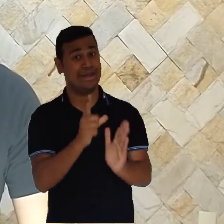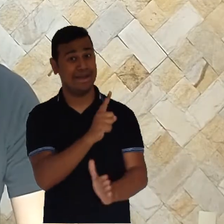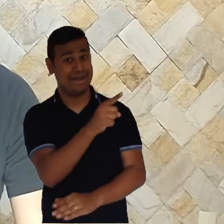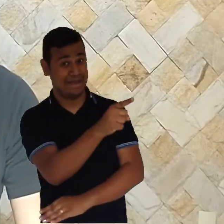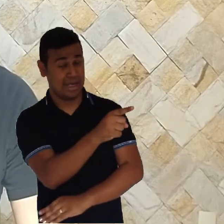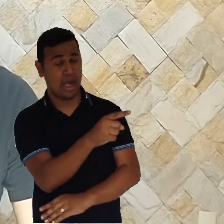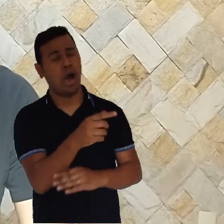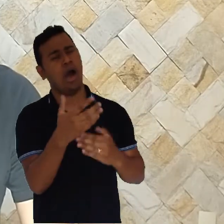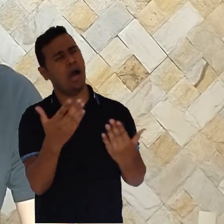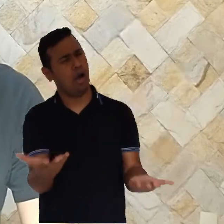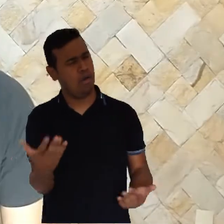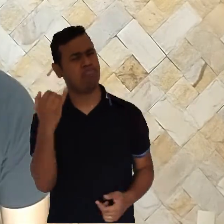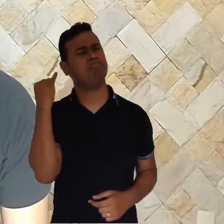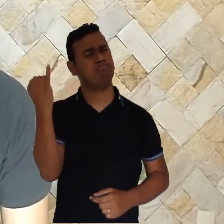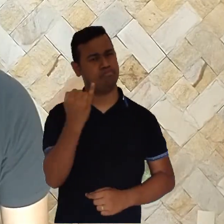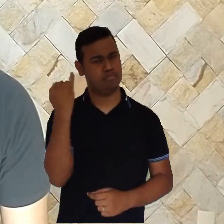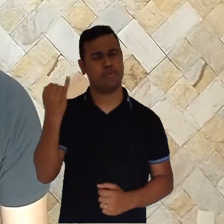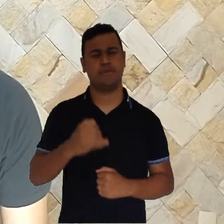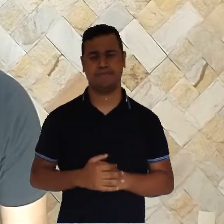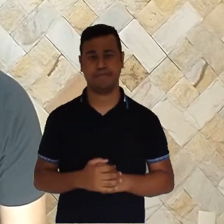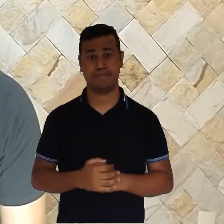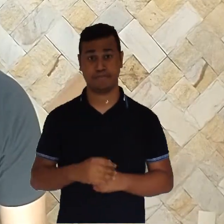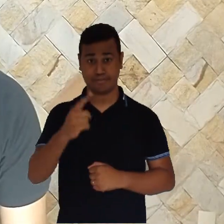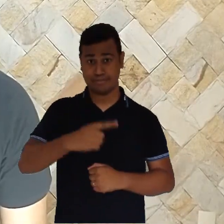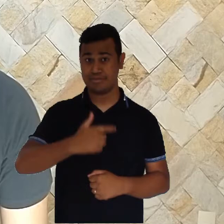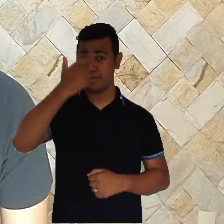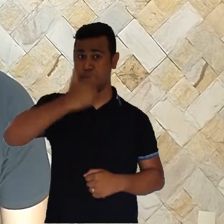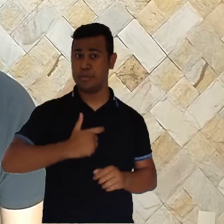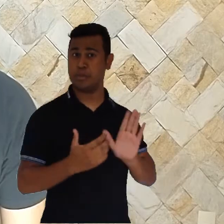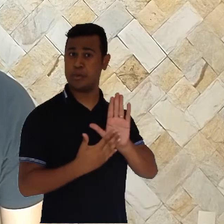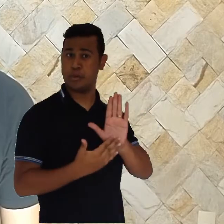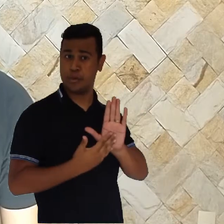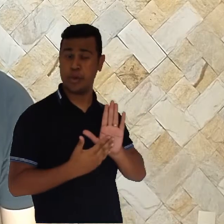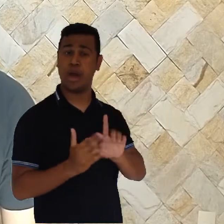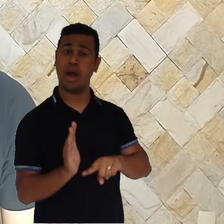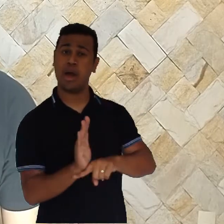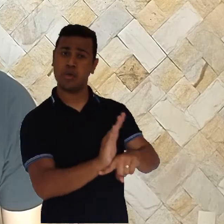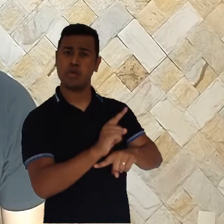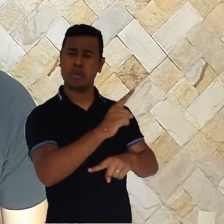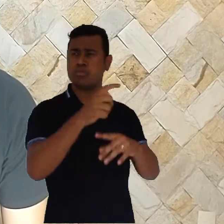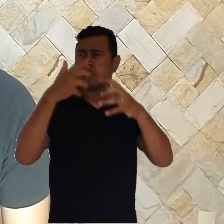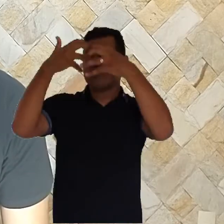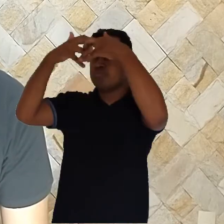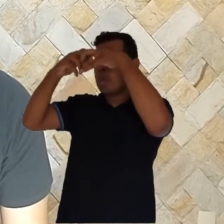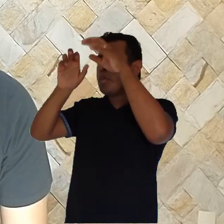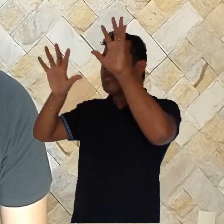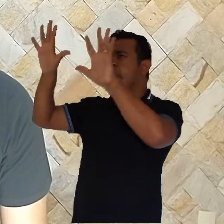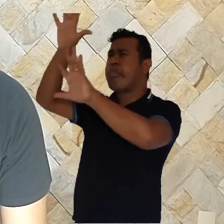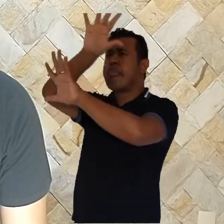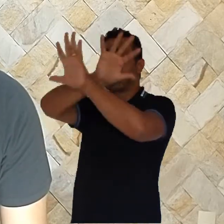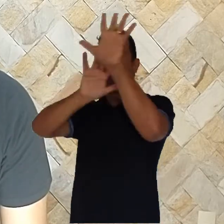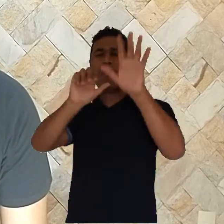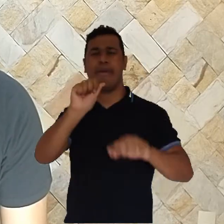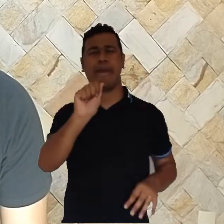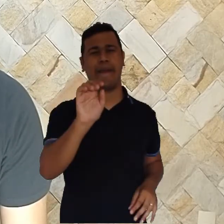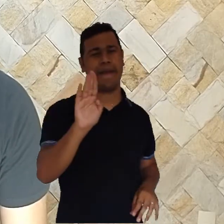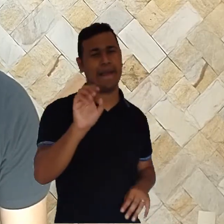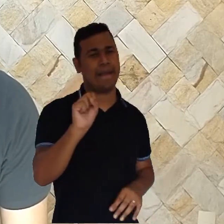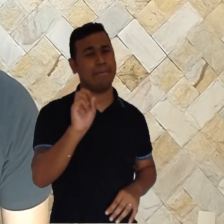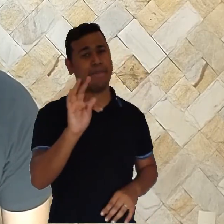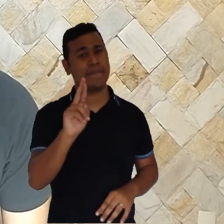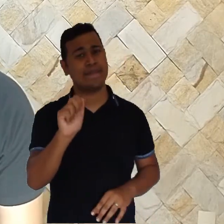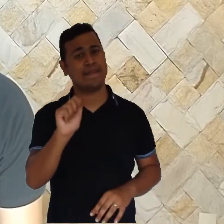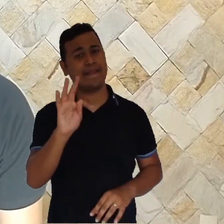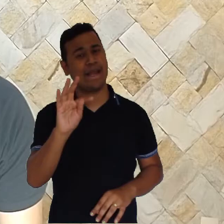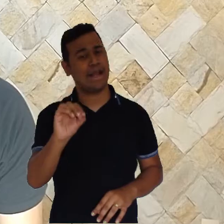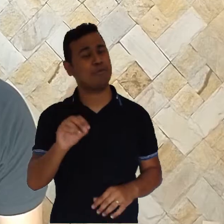algo extremamente válido. Esta postura auxiliará no desenvolvimento do seu pensamento abstrato, que começa a se desenvolver nesta